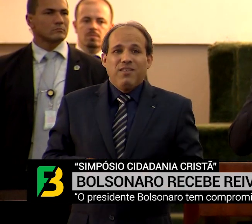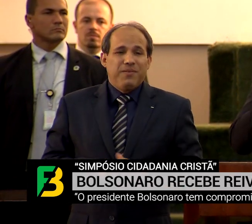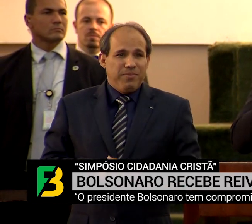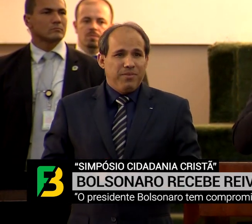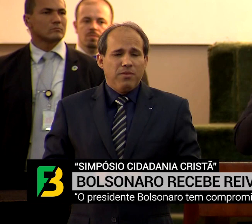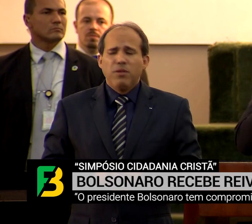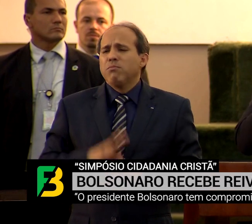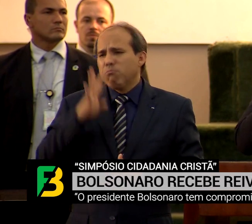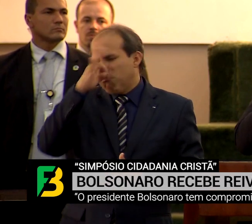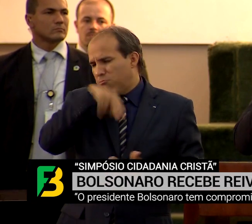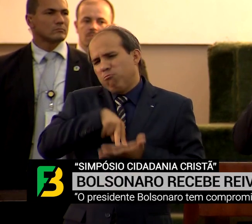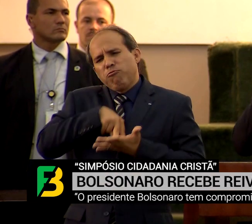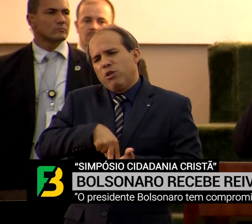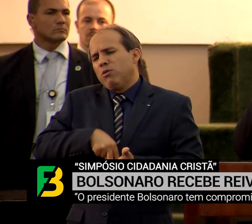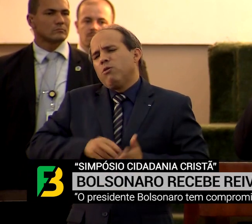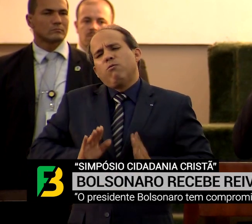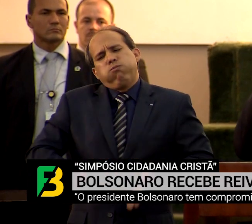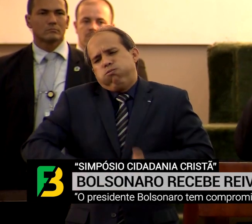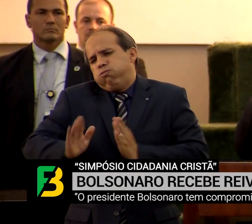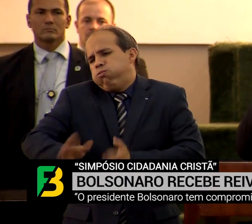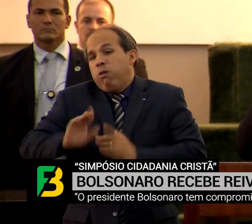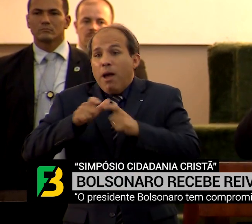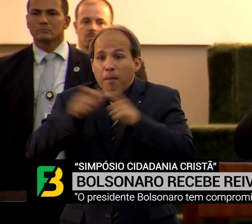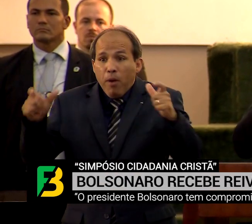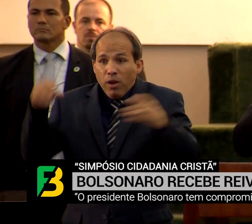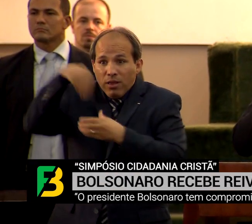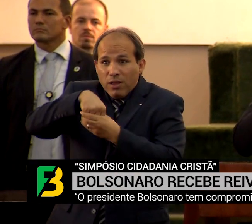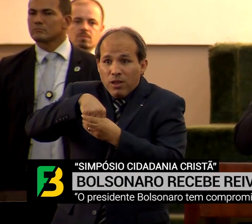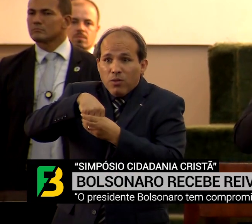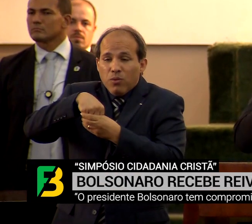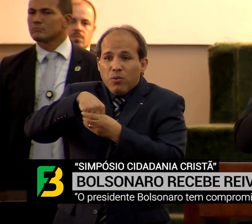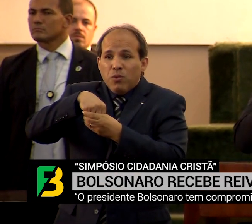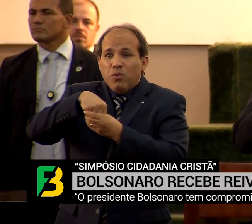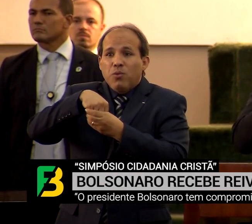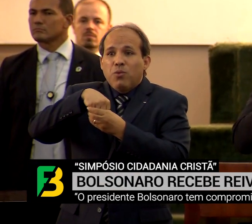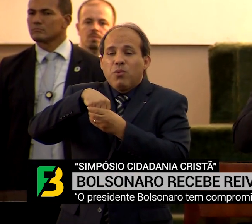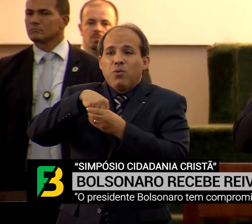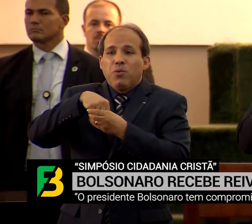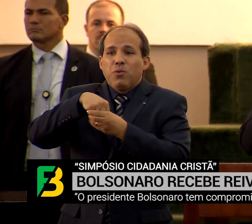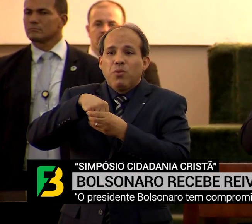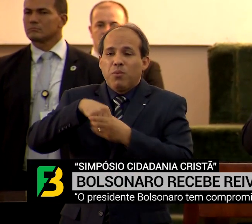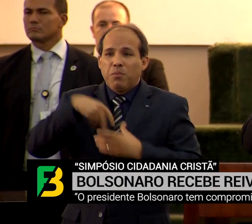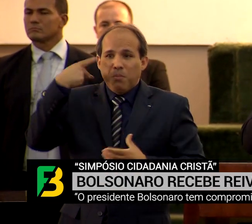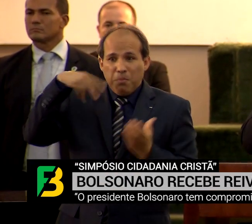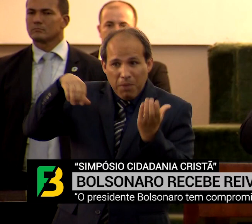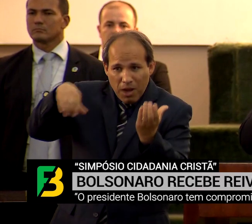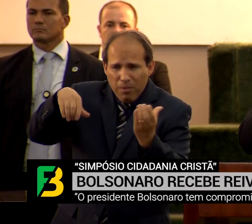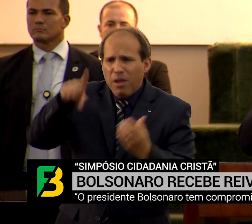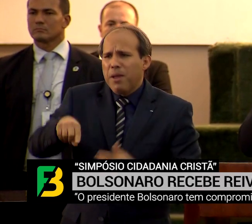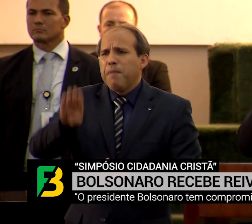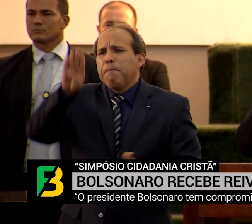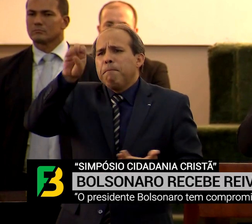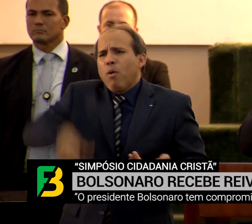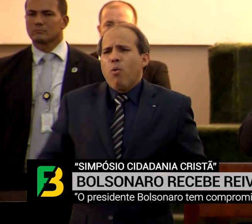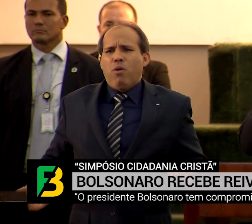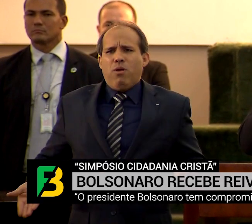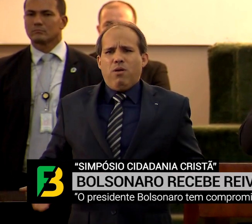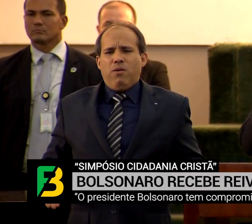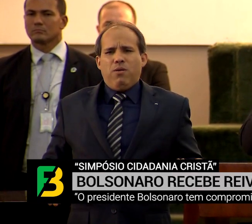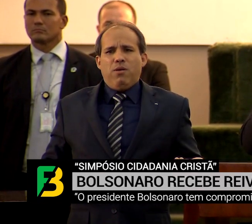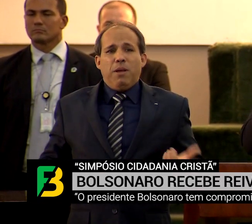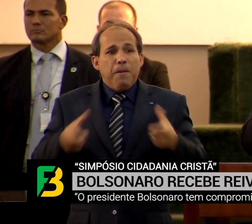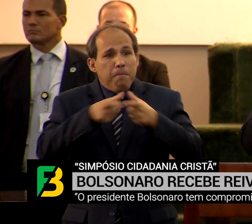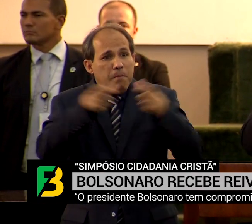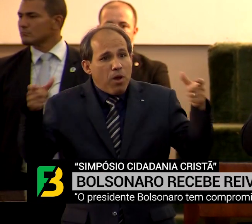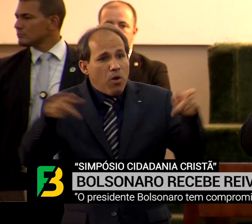E tocar o barco. A maioria do parlamento é do bem. A maioria esmagadora do